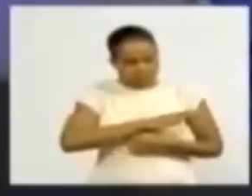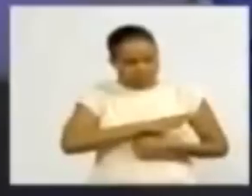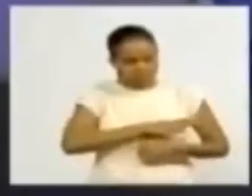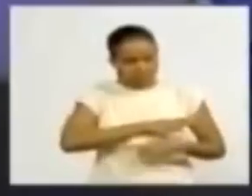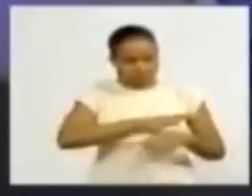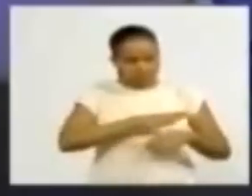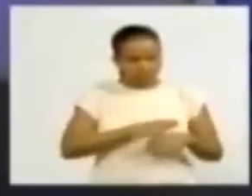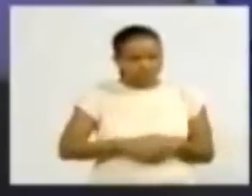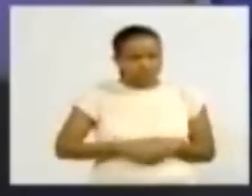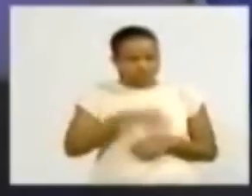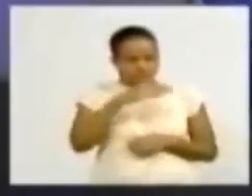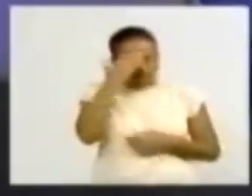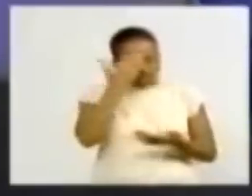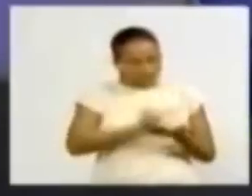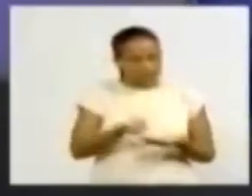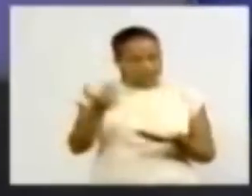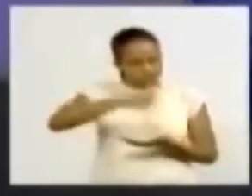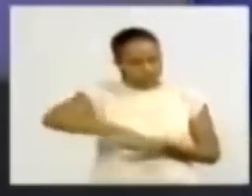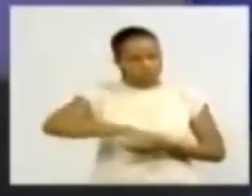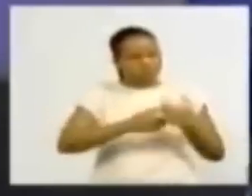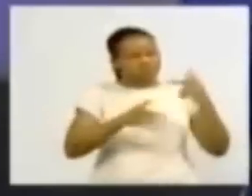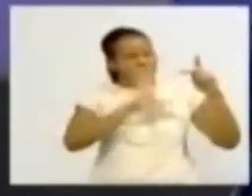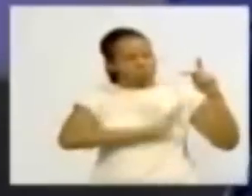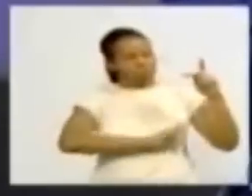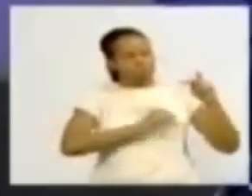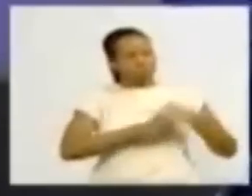a certeza do seu amor por mim.